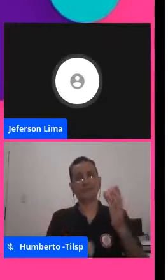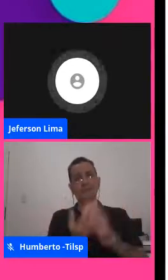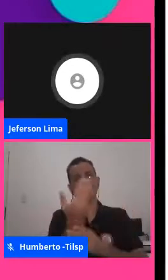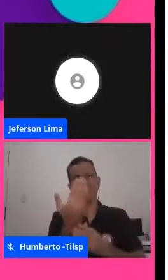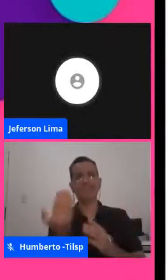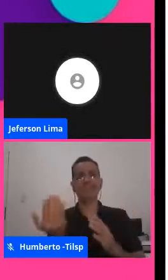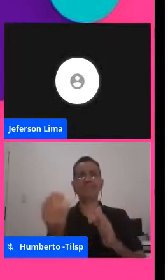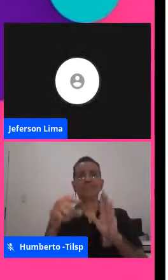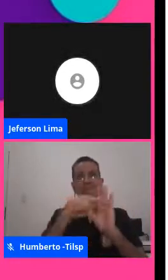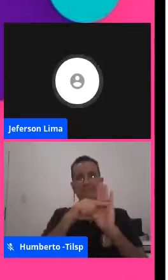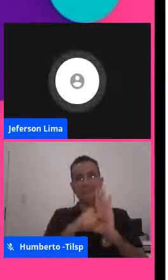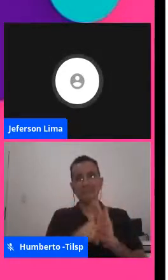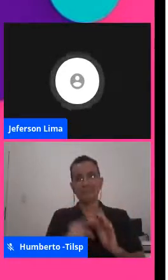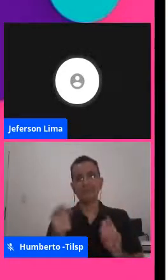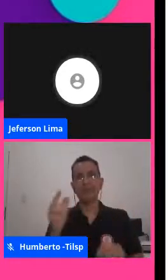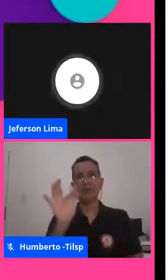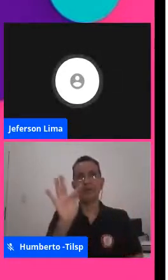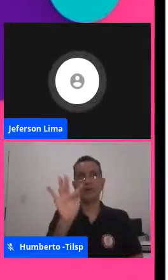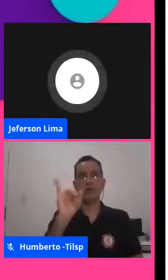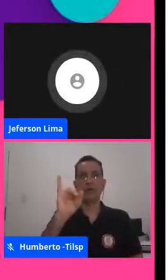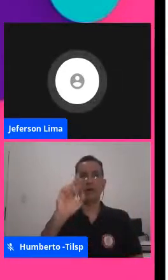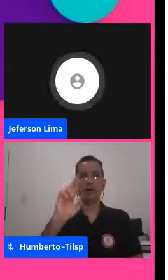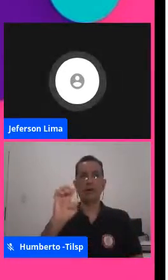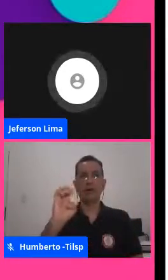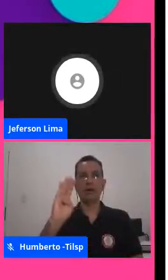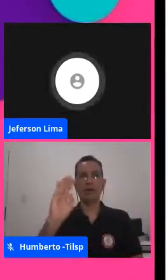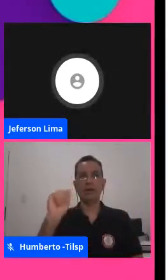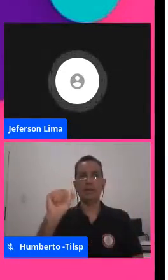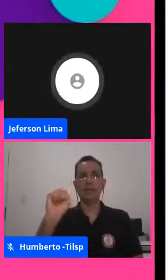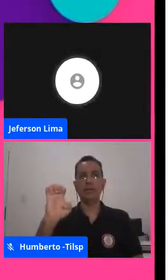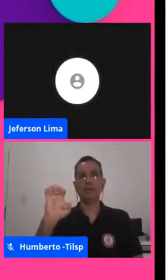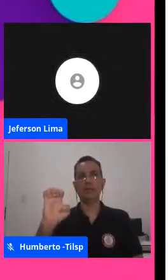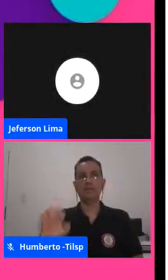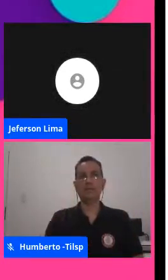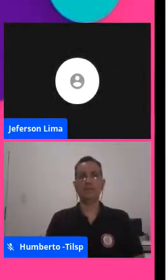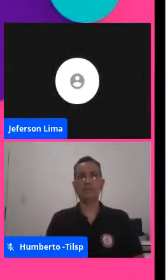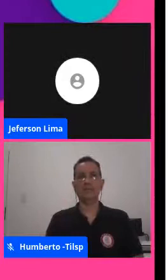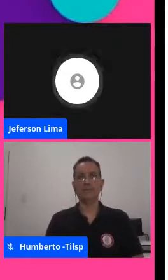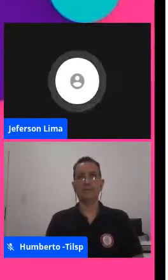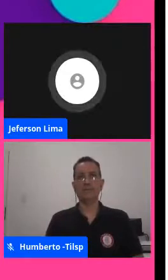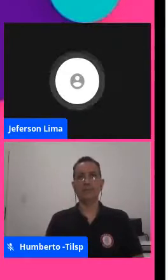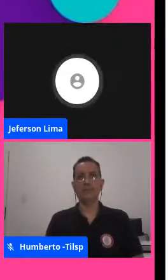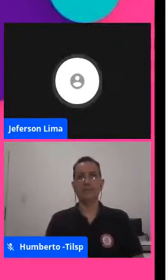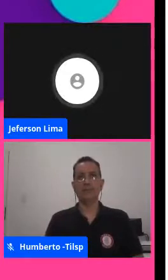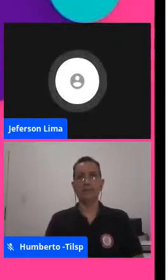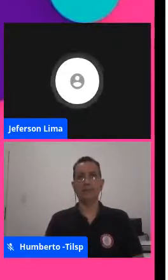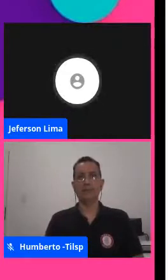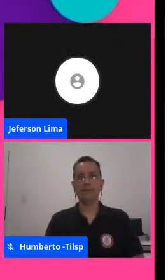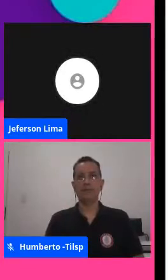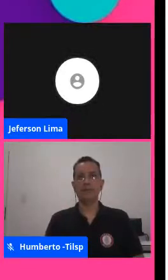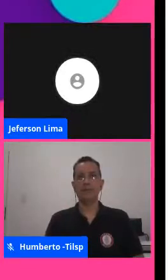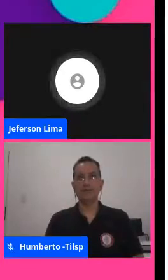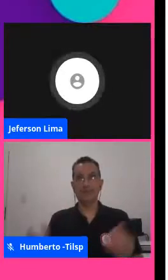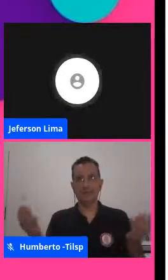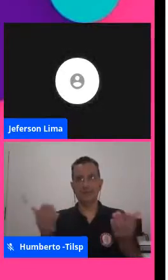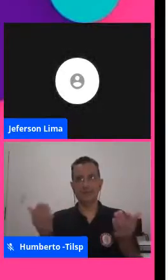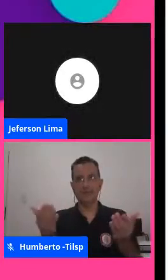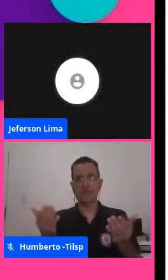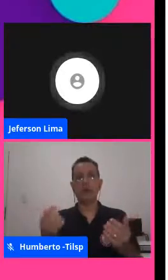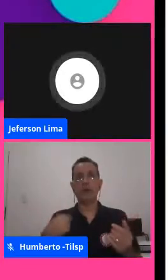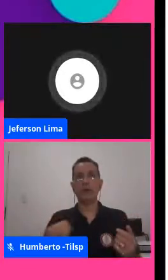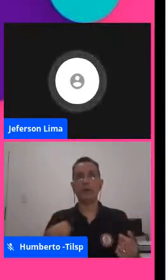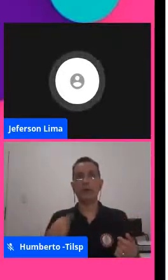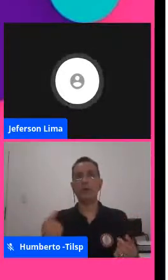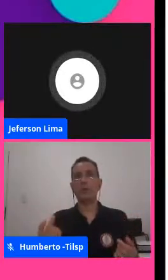única diferença do que eu estava fazendo para o que eu vou fazer agora é que eu vou já pegar um ambiente que eu distanciado, tranquilo?